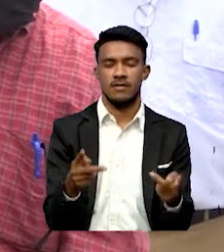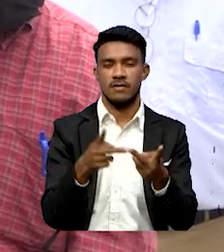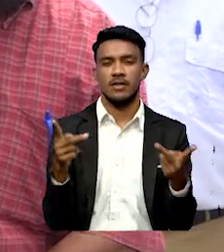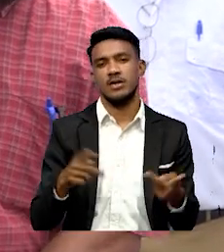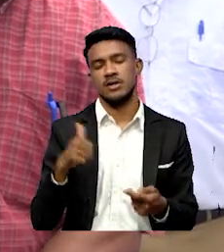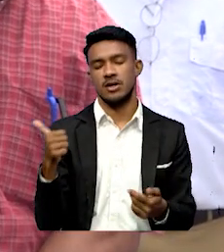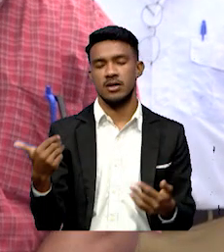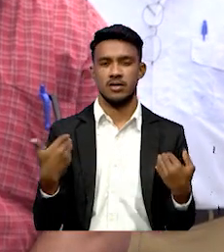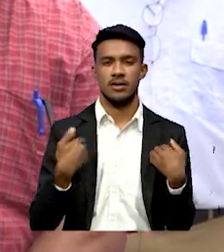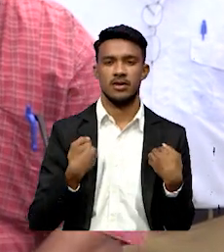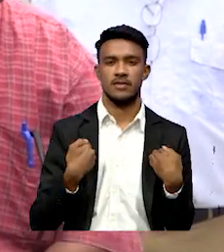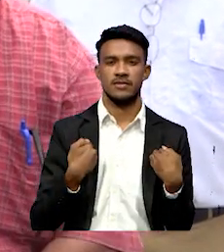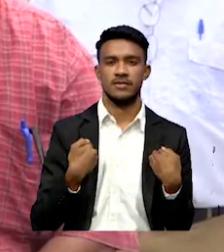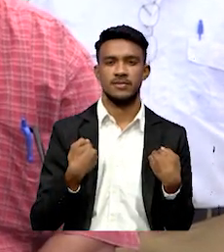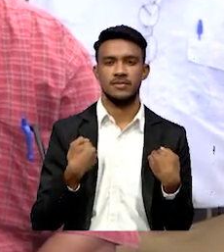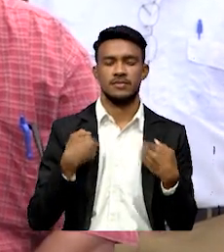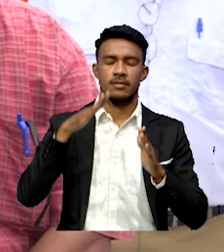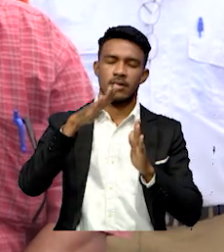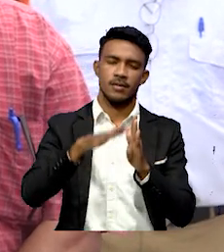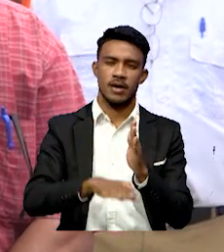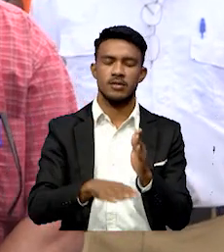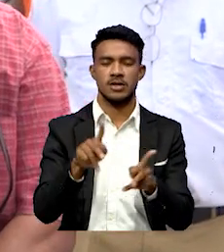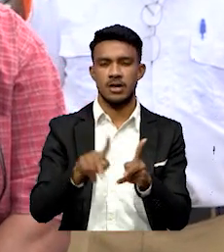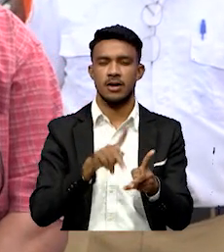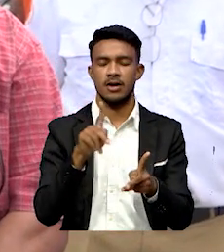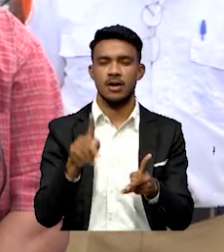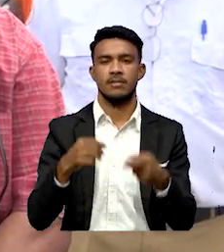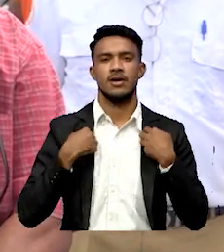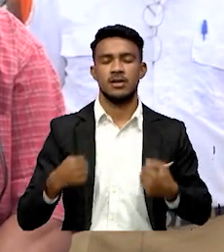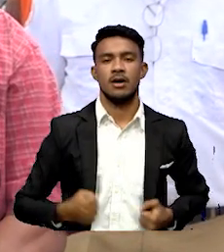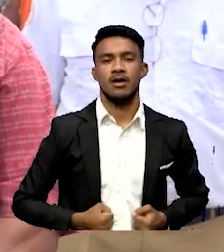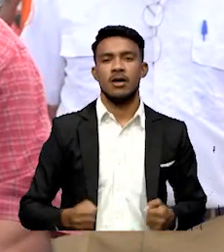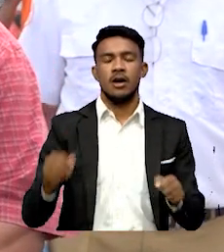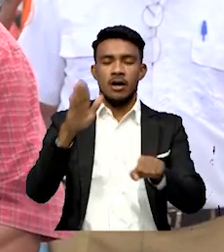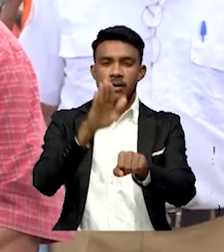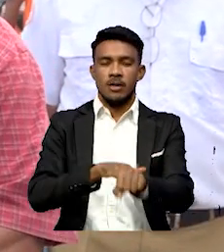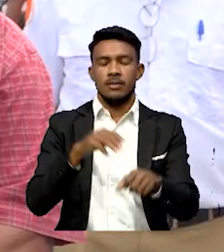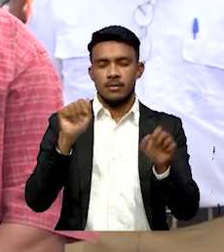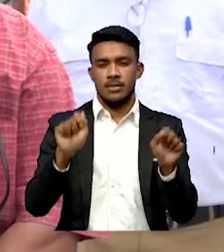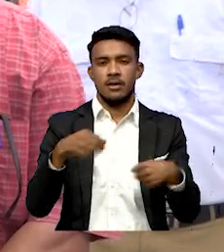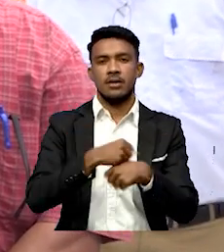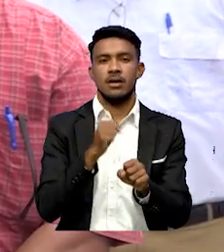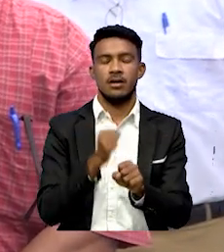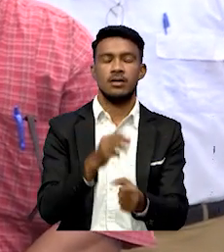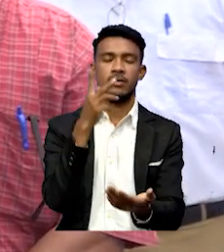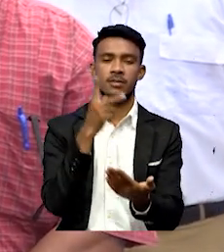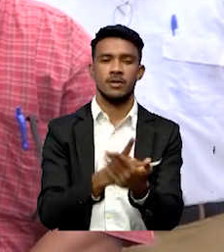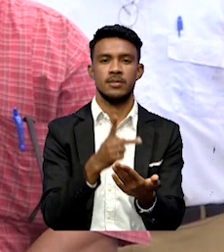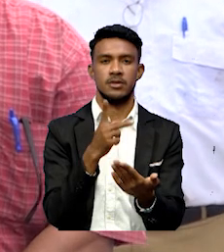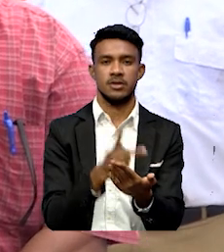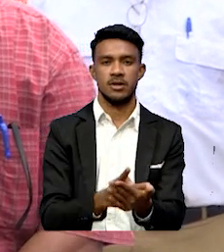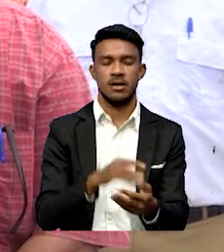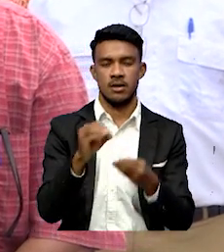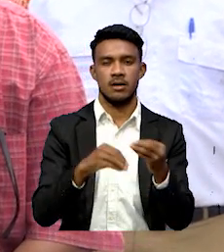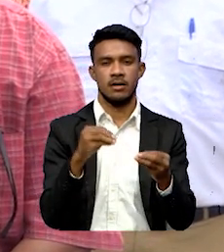ia menos pessoal saúde será orienta ona para ser halo proposta. Baseava